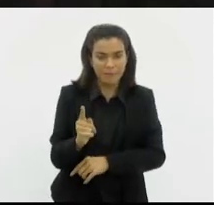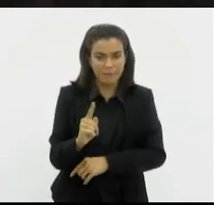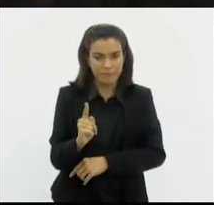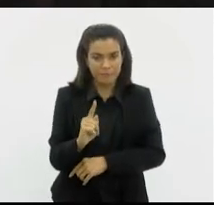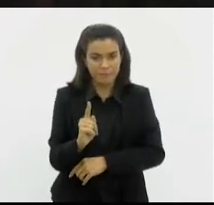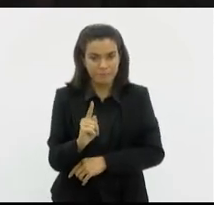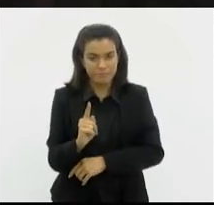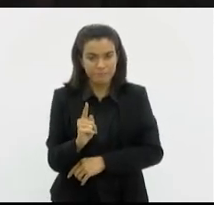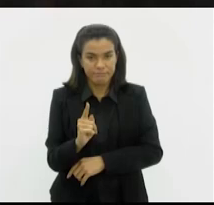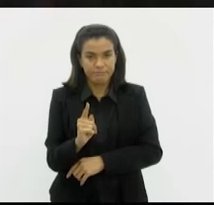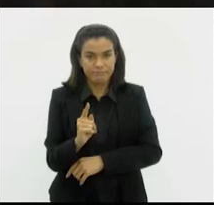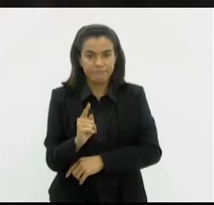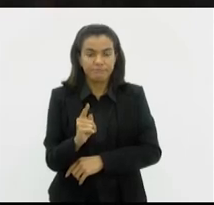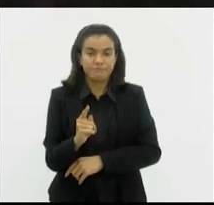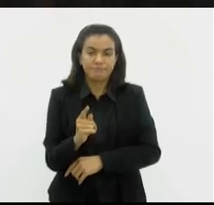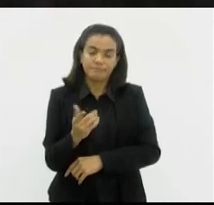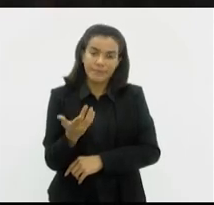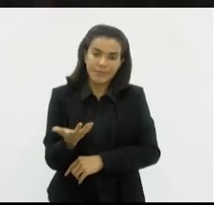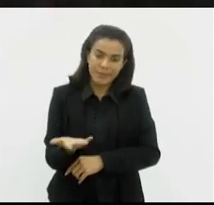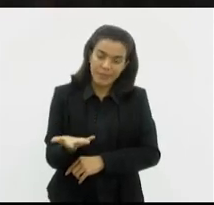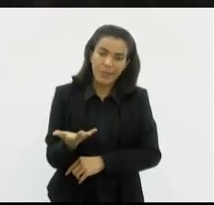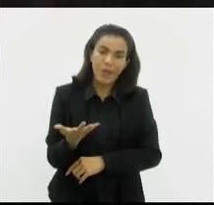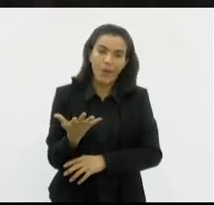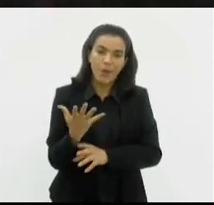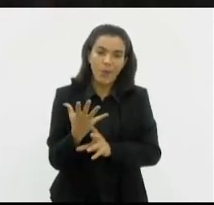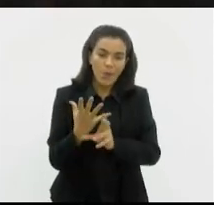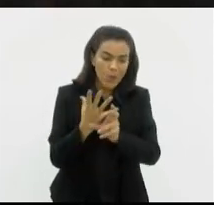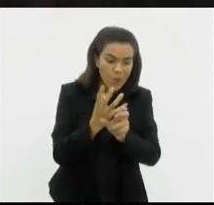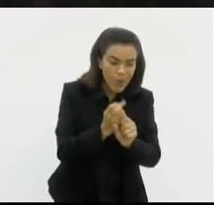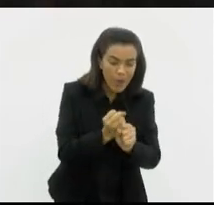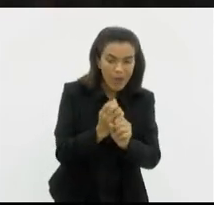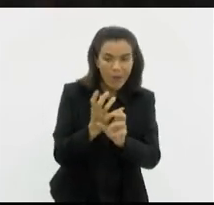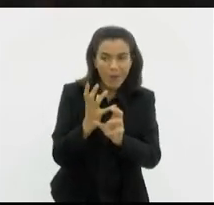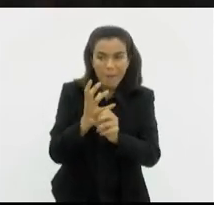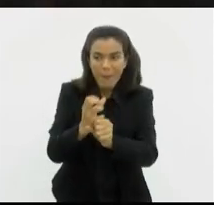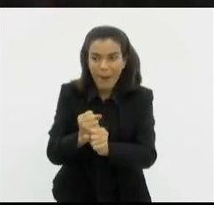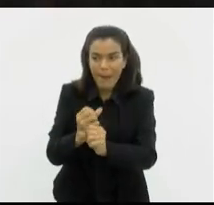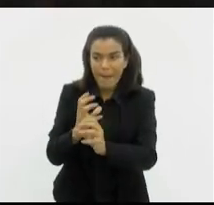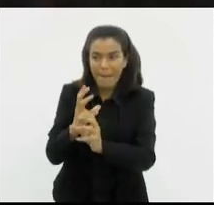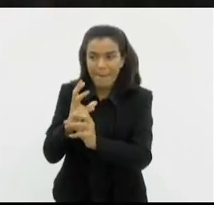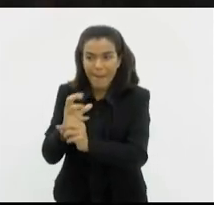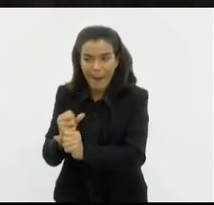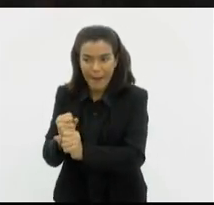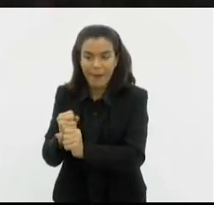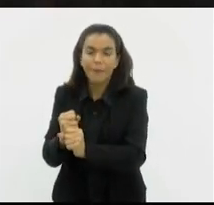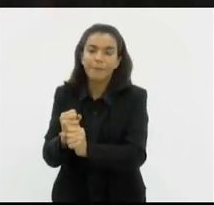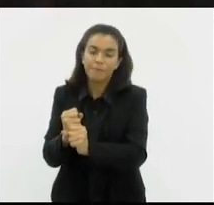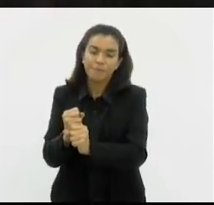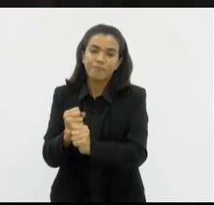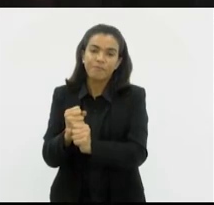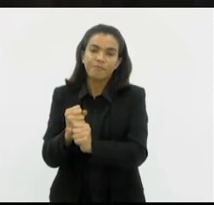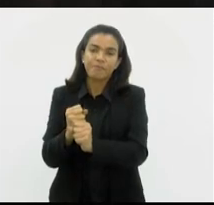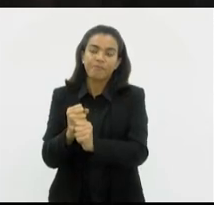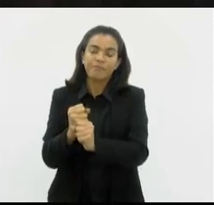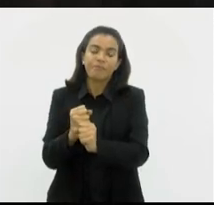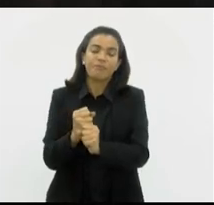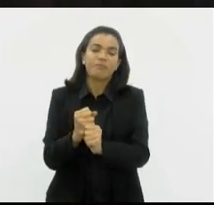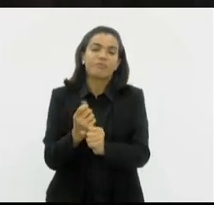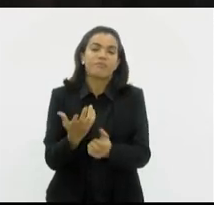acho que esses números, volto a dizer, vão fazer com que a